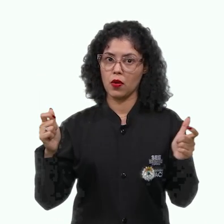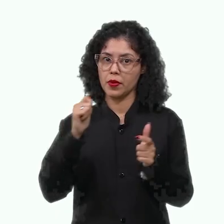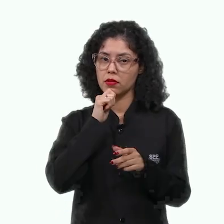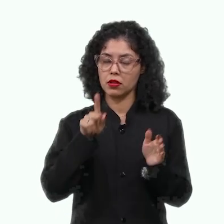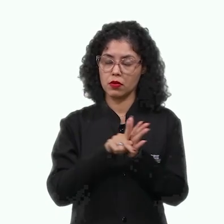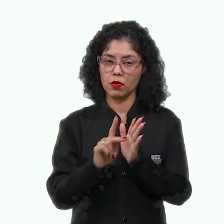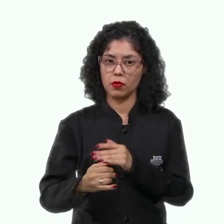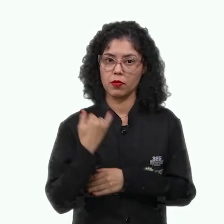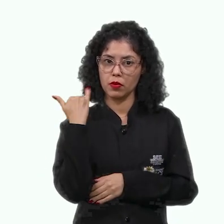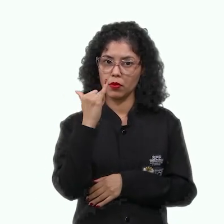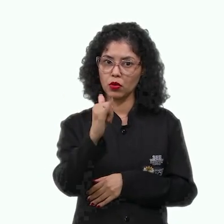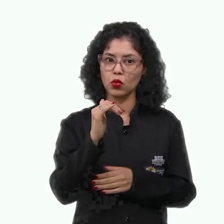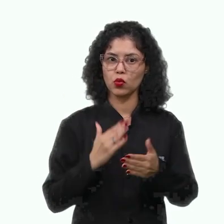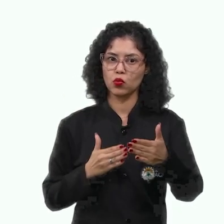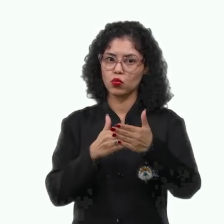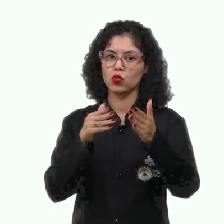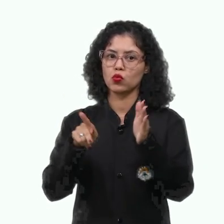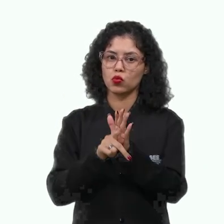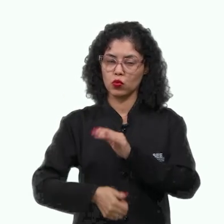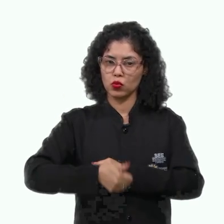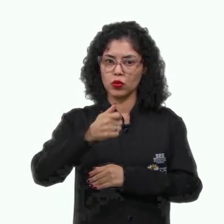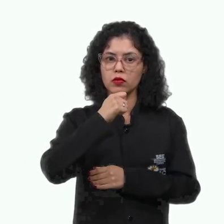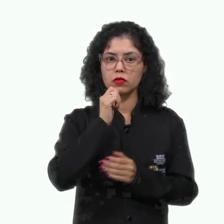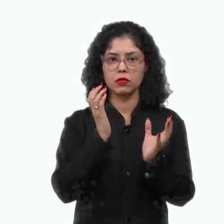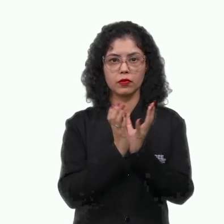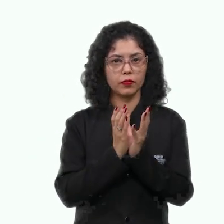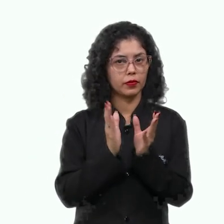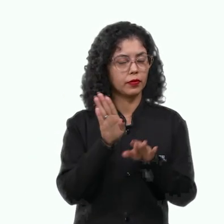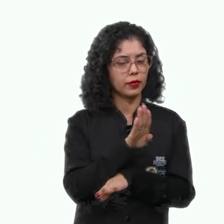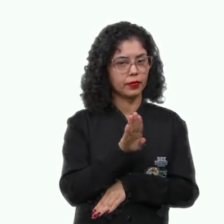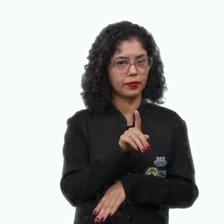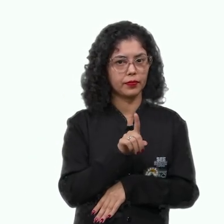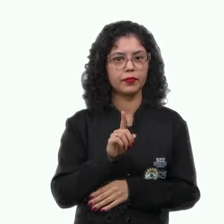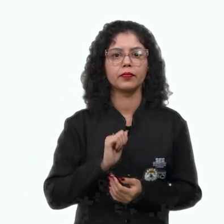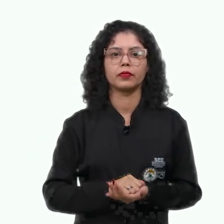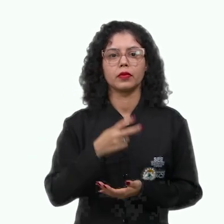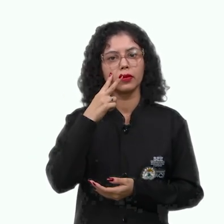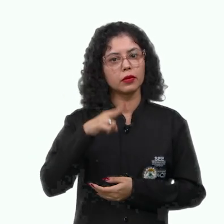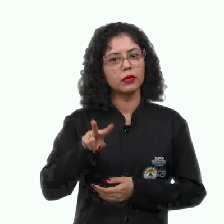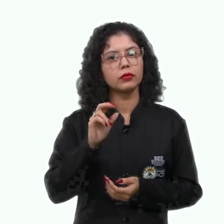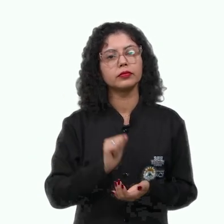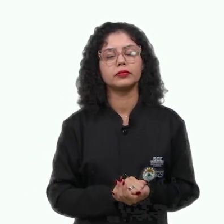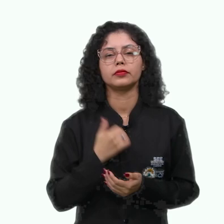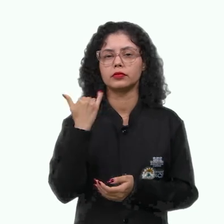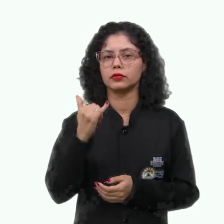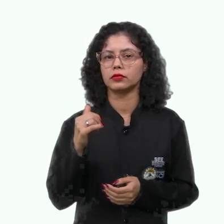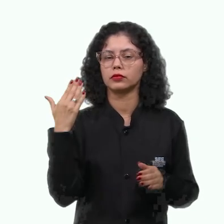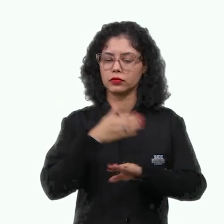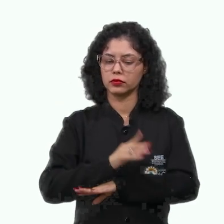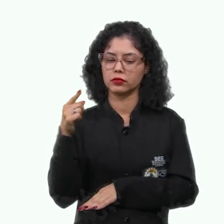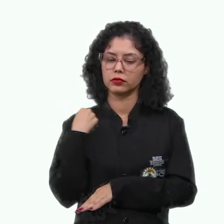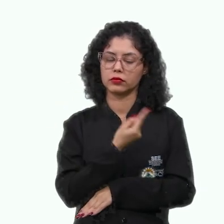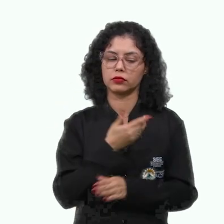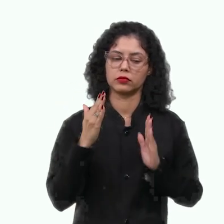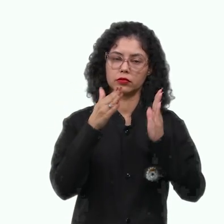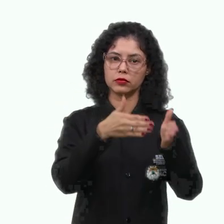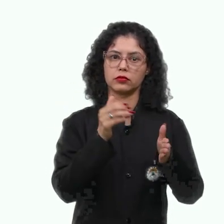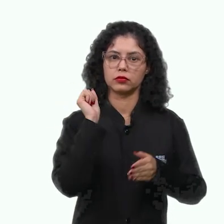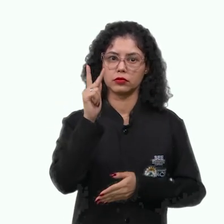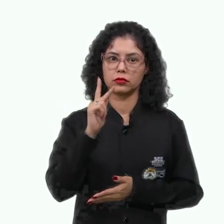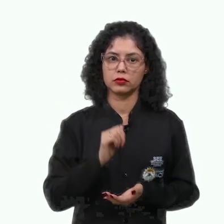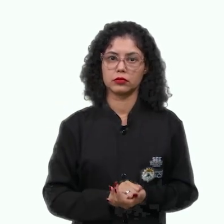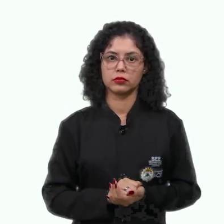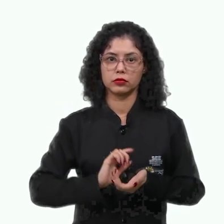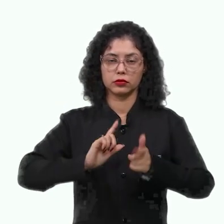eficiência energética, impacto positivo sobre a saúde coletiva? Também não. A gente já viu aí que a eficiência energética não entra nos nossos objetivos, tá? Então,